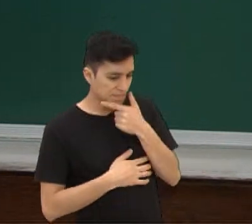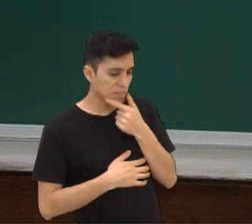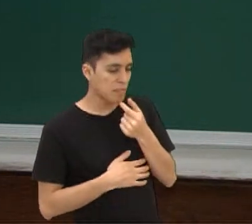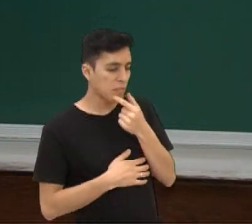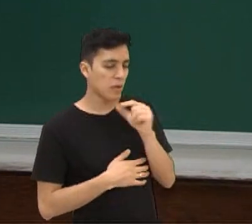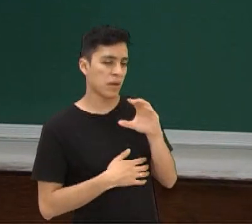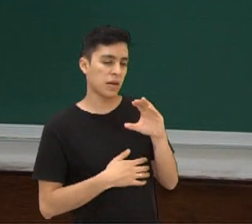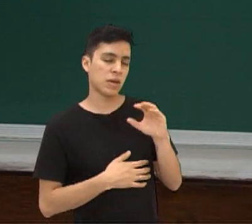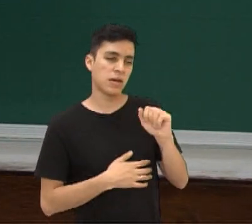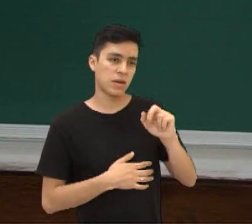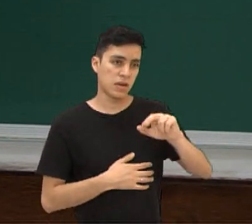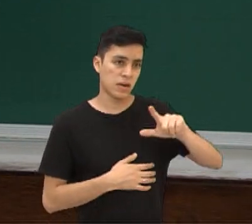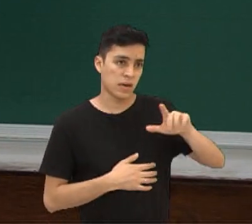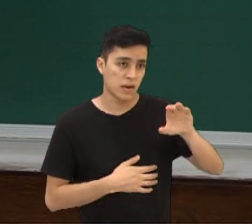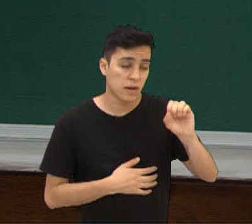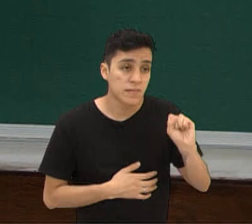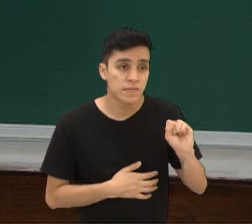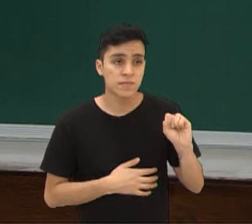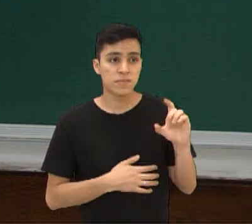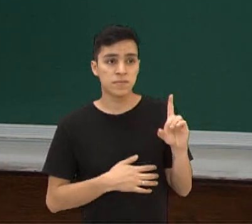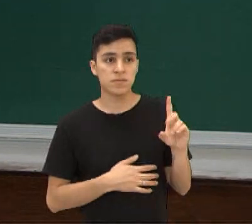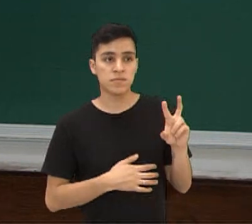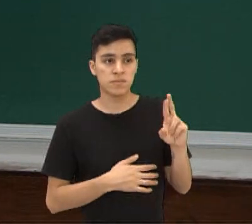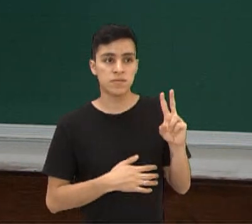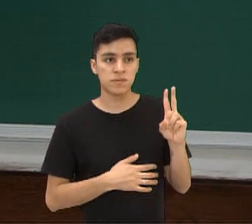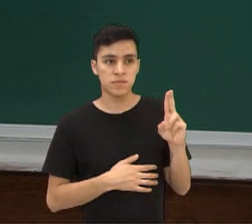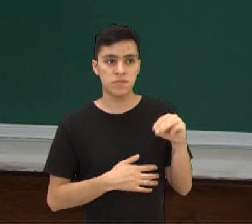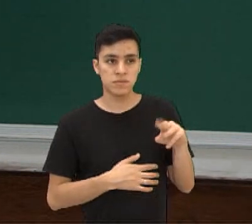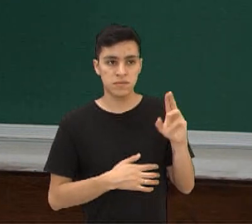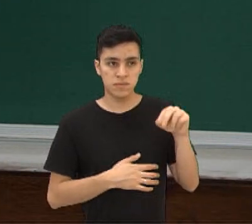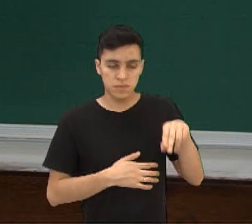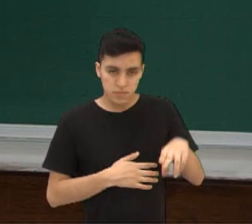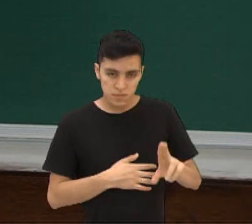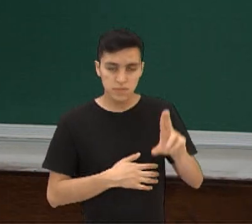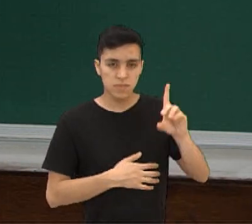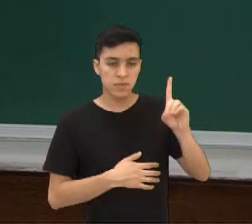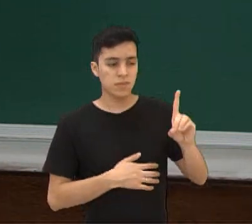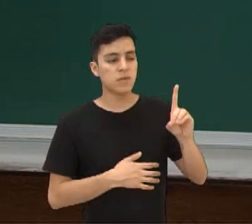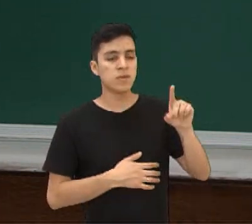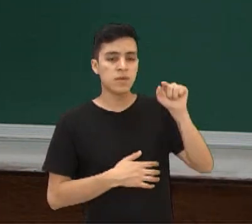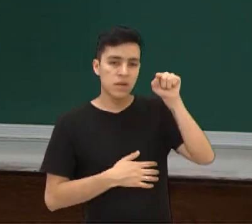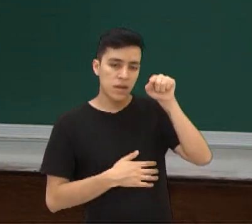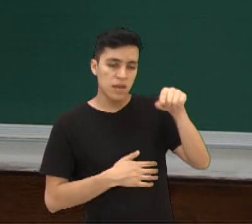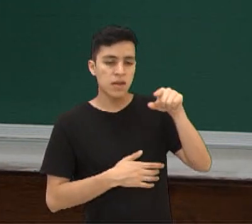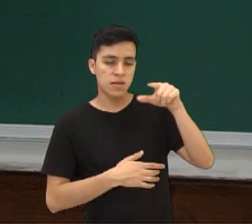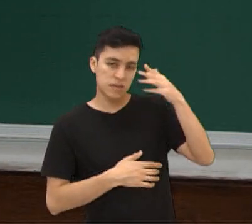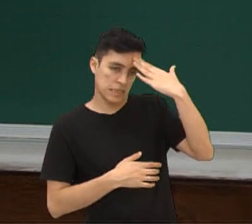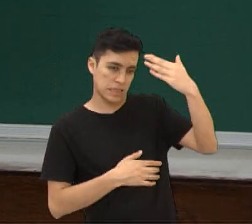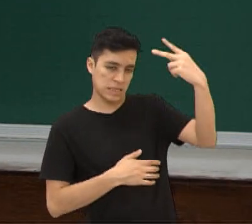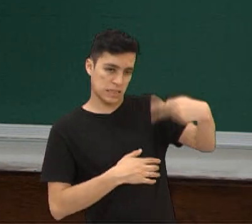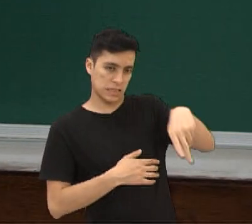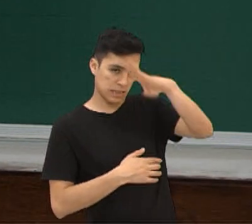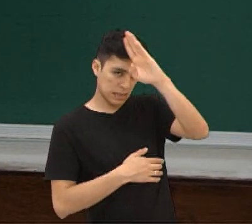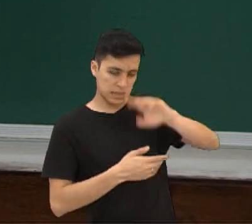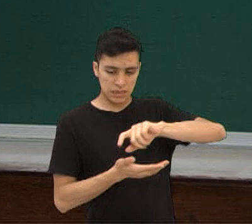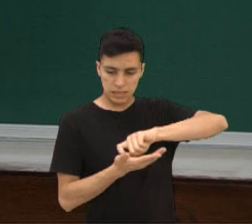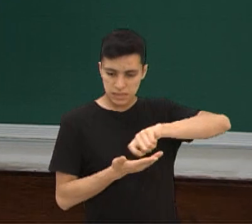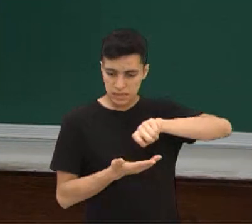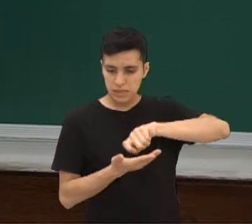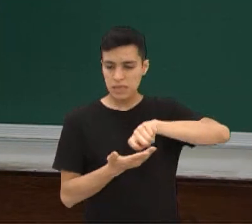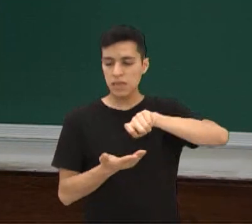poeta brasileiro de influência, quem escreveu o poema no meio do caminho. Veja o que nós fizemos.